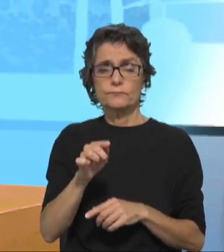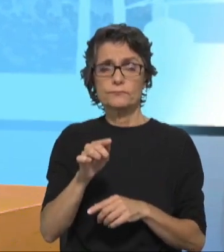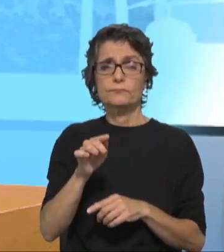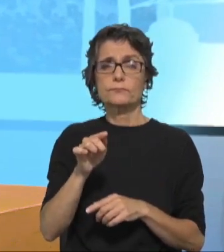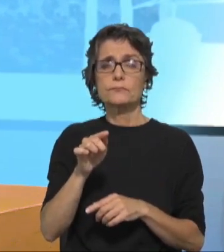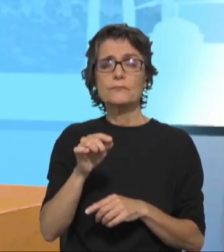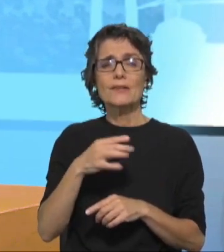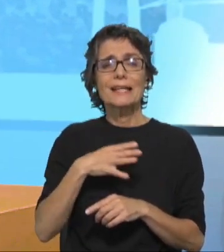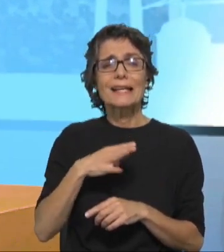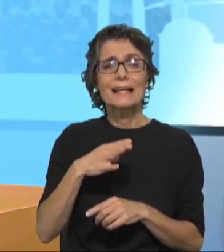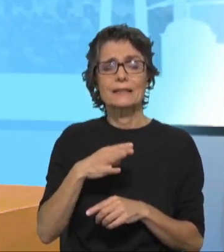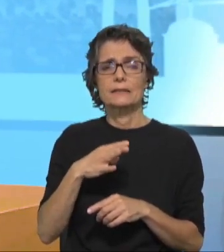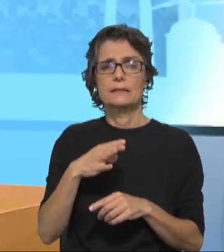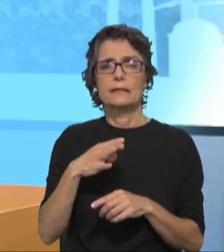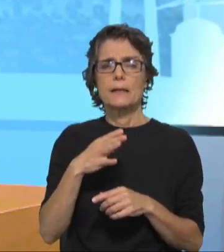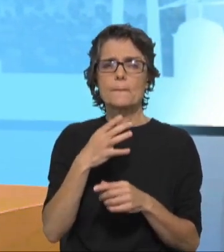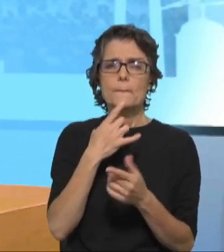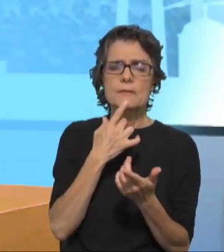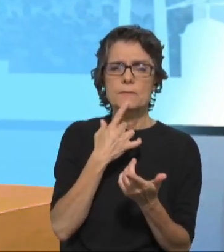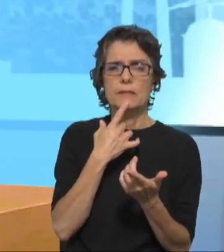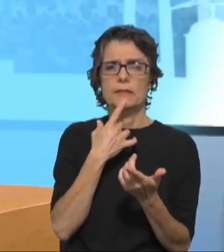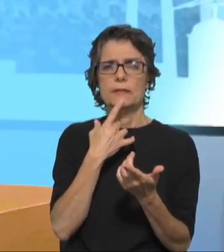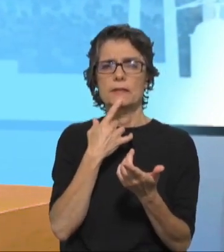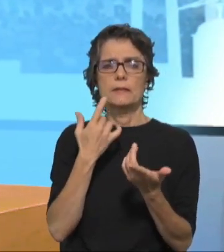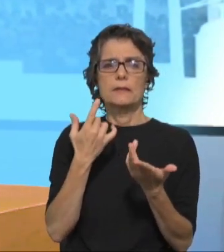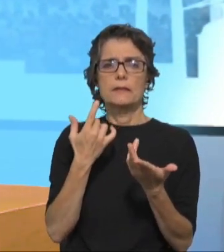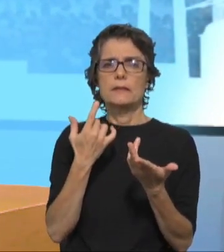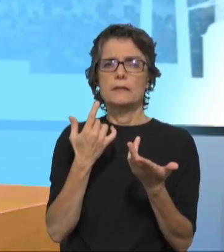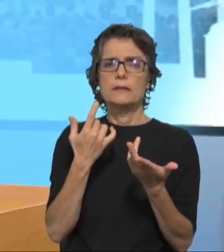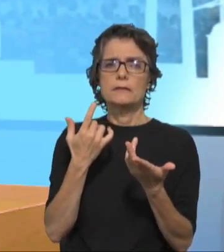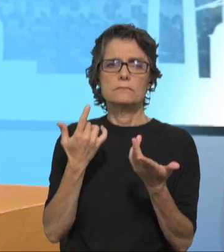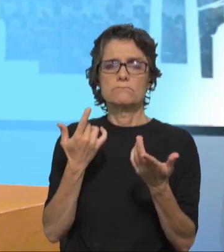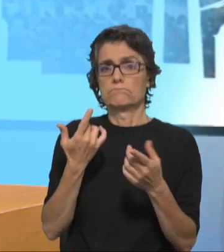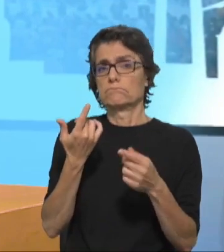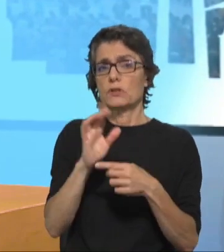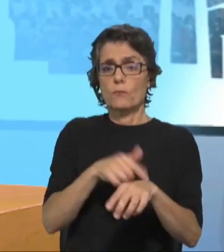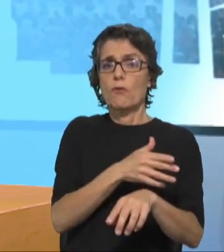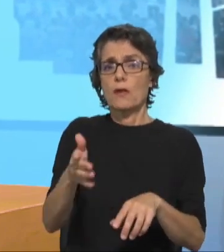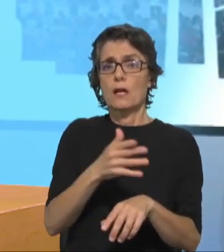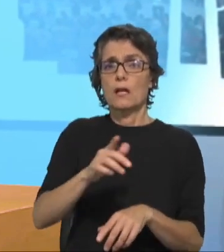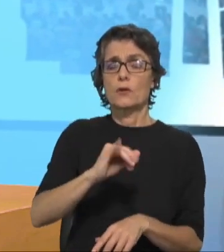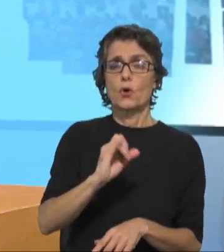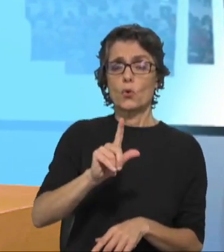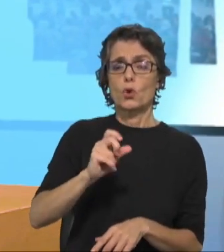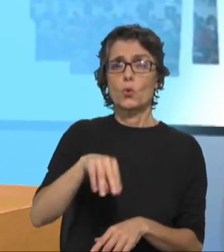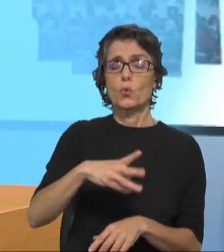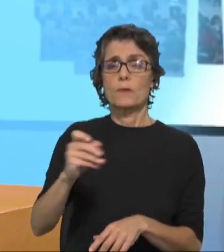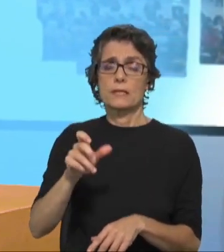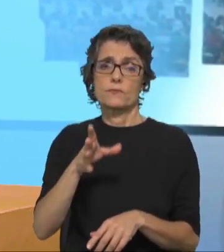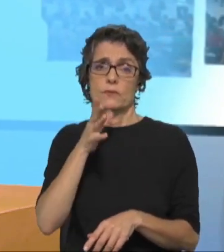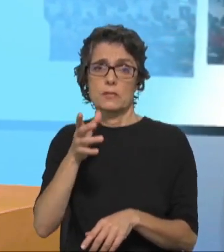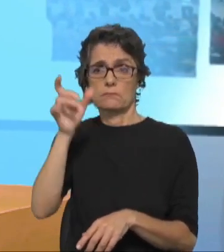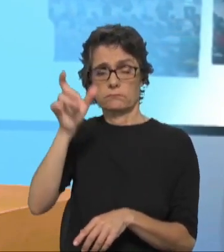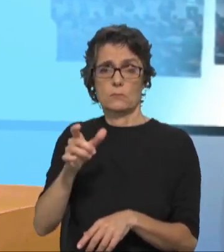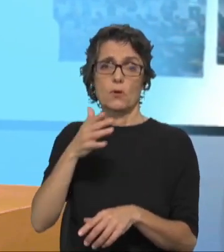raiz do pensamento filosófico do próprio iluminismo, o racismo está presente quando diz que, por exemplo, o branco pode trabalhar e pensar,